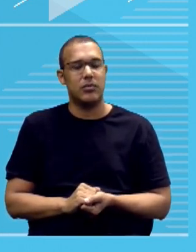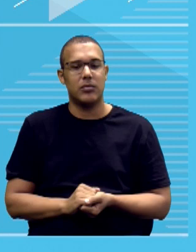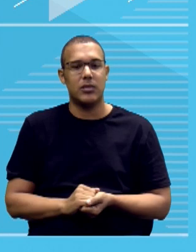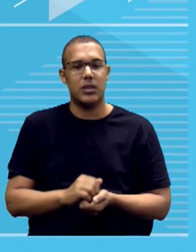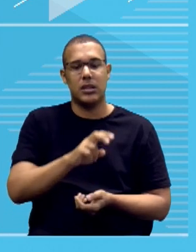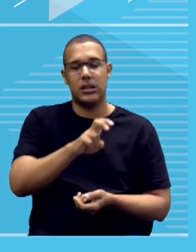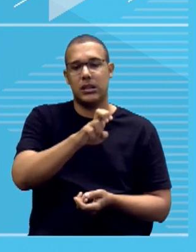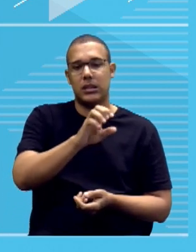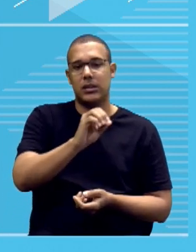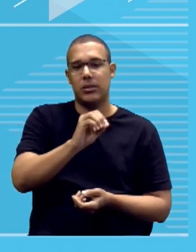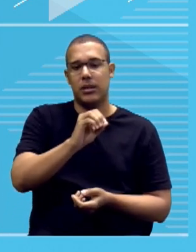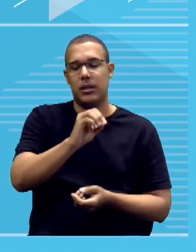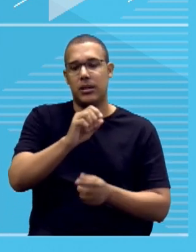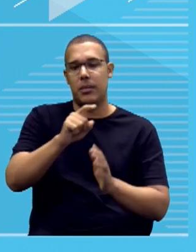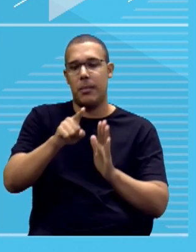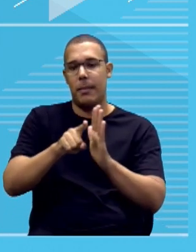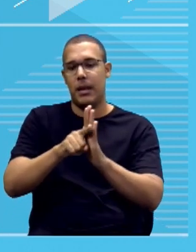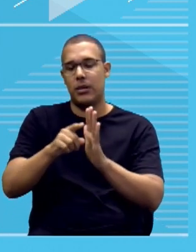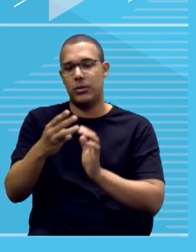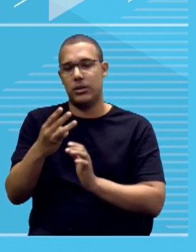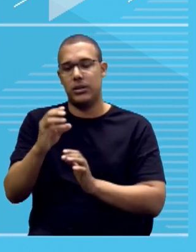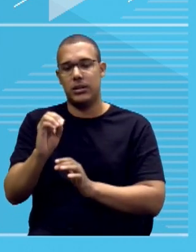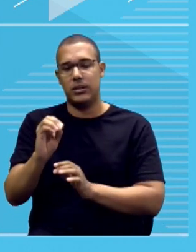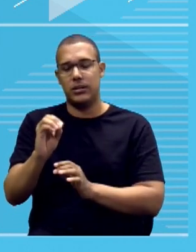menos 30, olha aí,